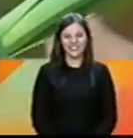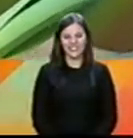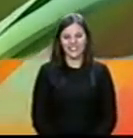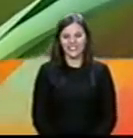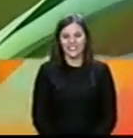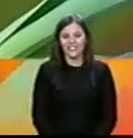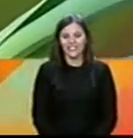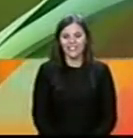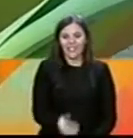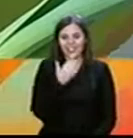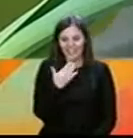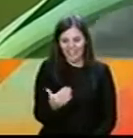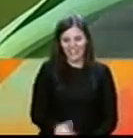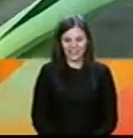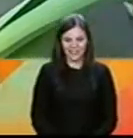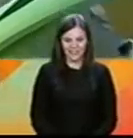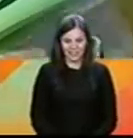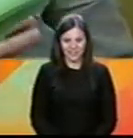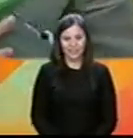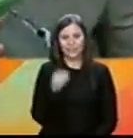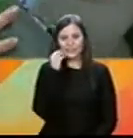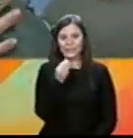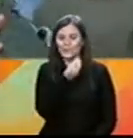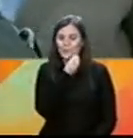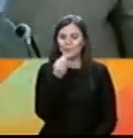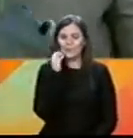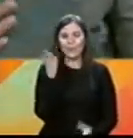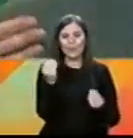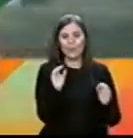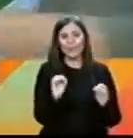Obrigada. Beijo no castão. Obrigado. Até mais. Obrigada, Sandra.